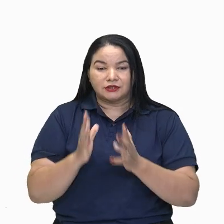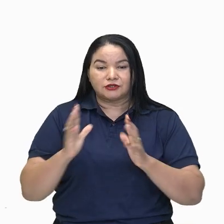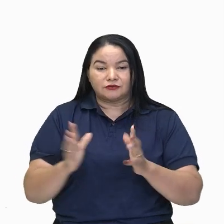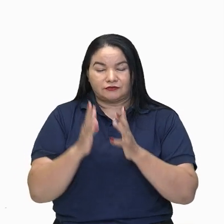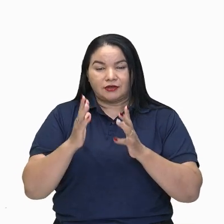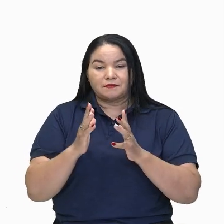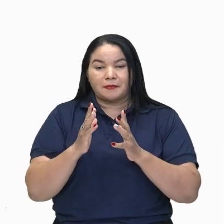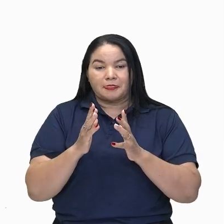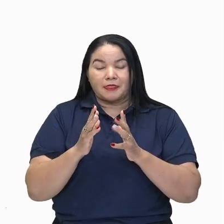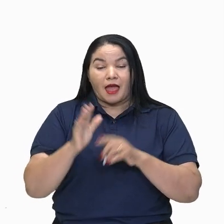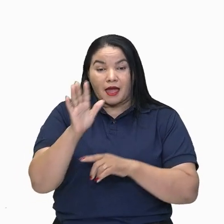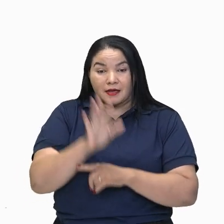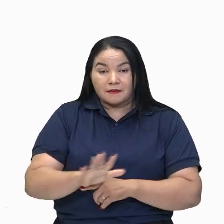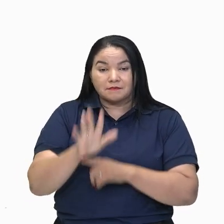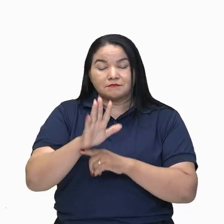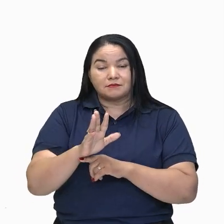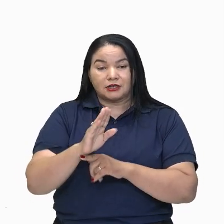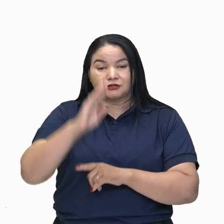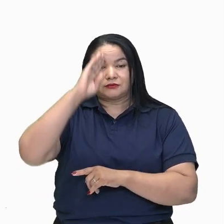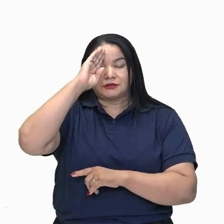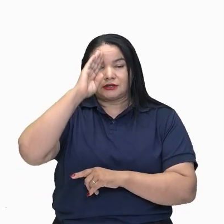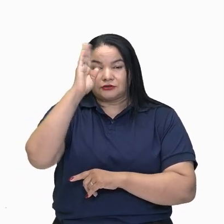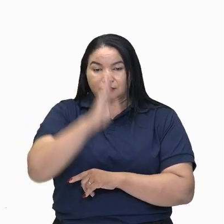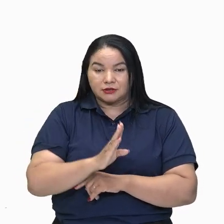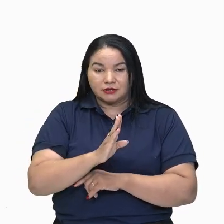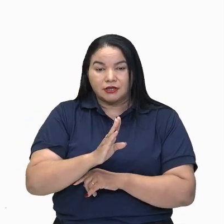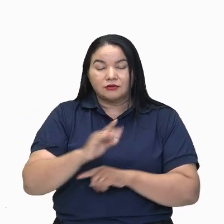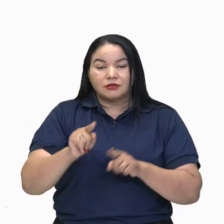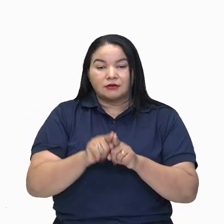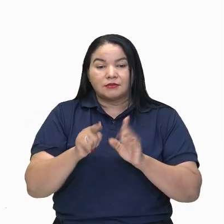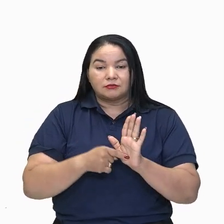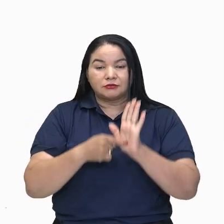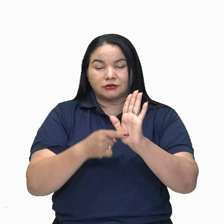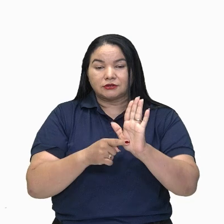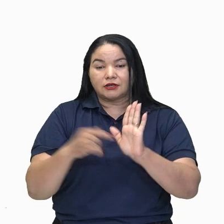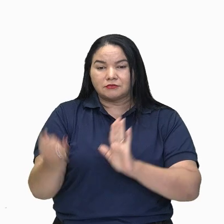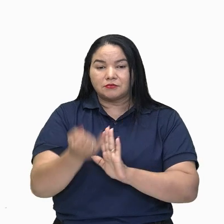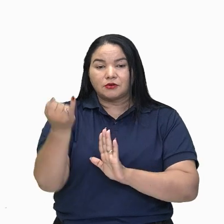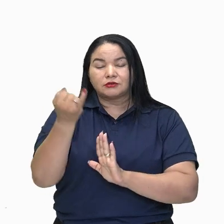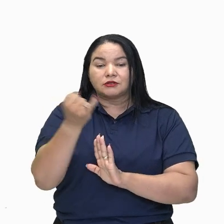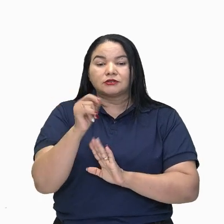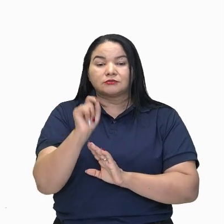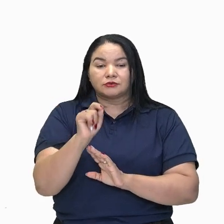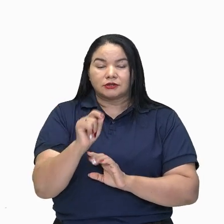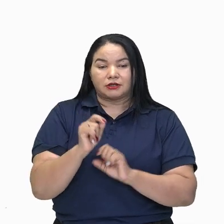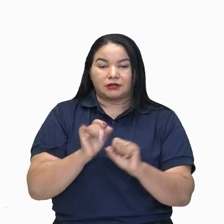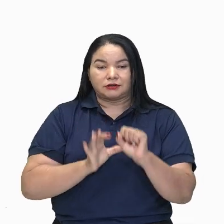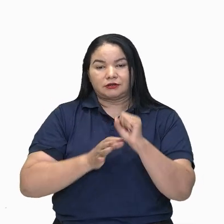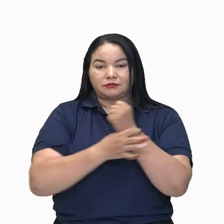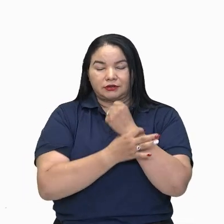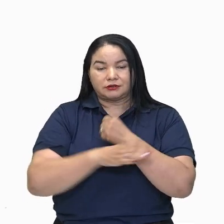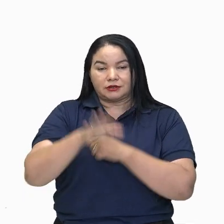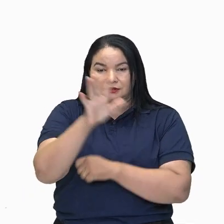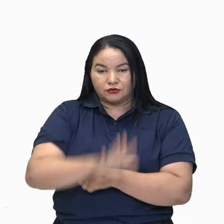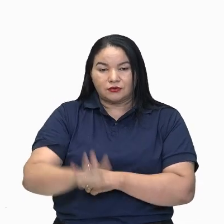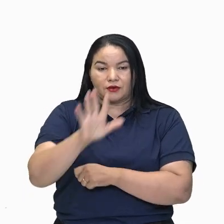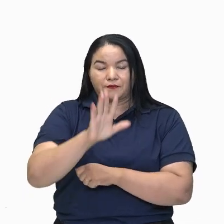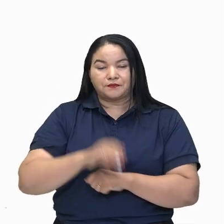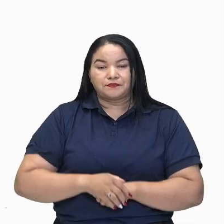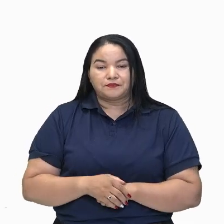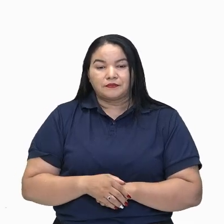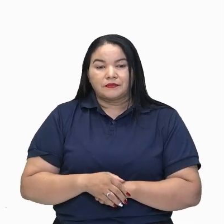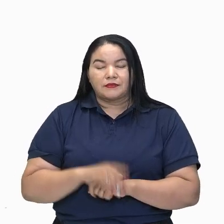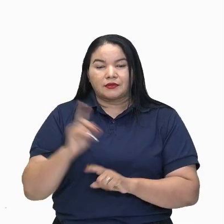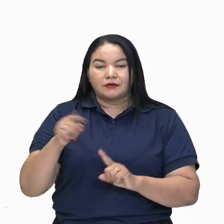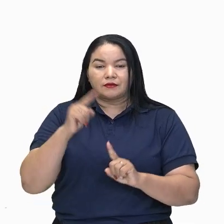a imagem do Exército Brasileiro e destacar sua importância para a segurança nacional. O